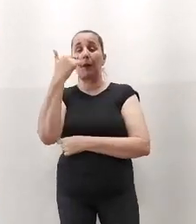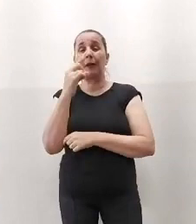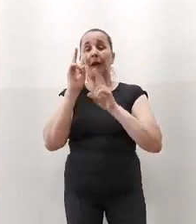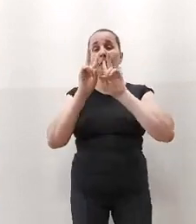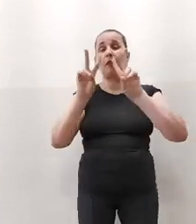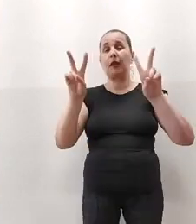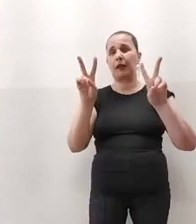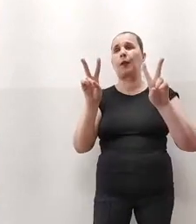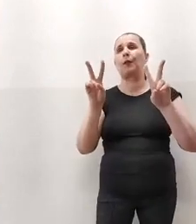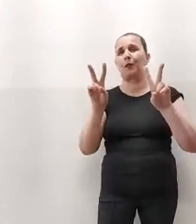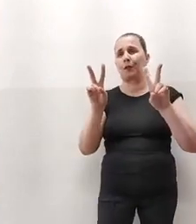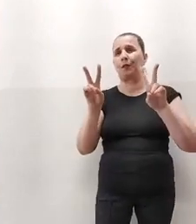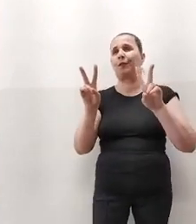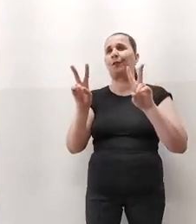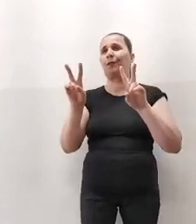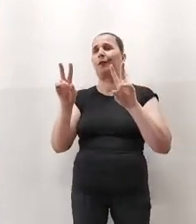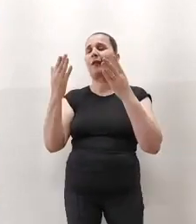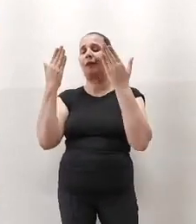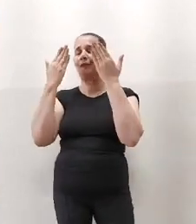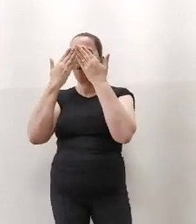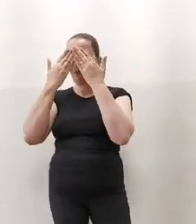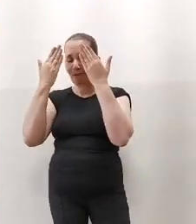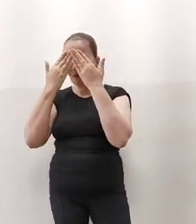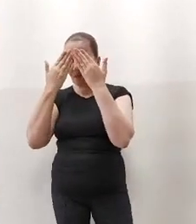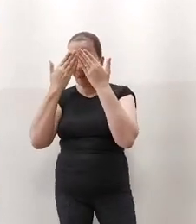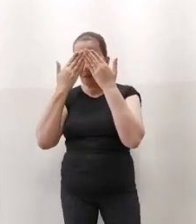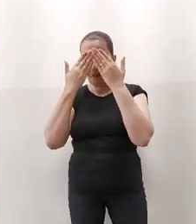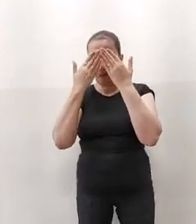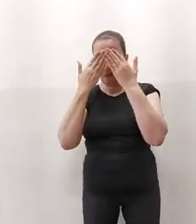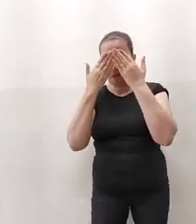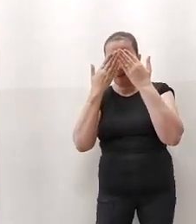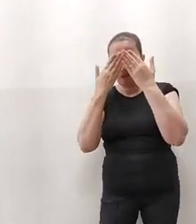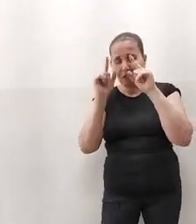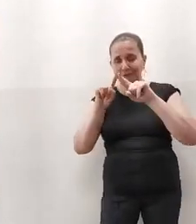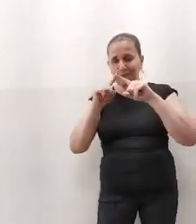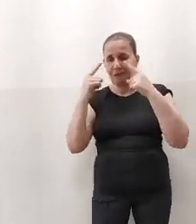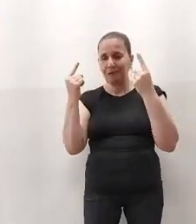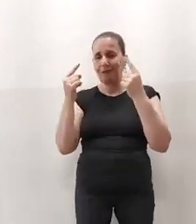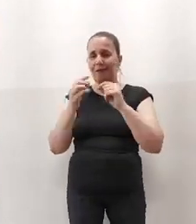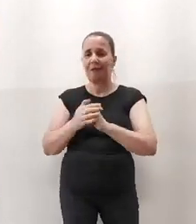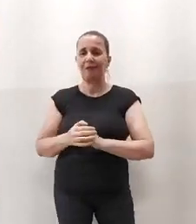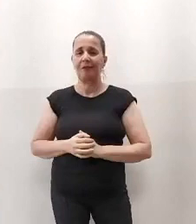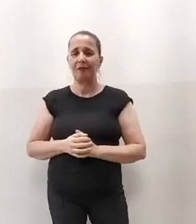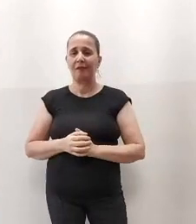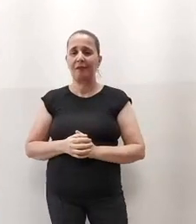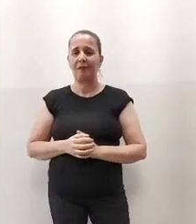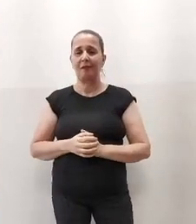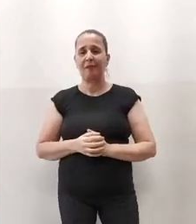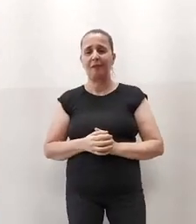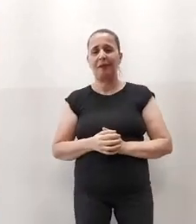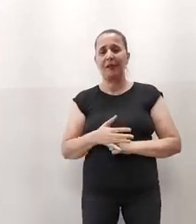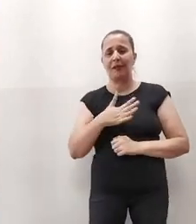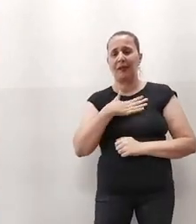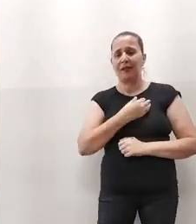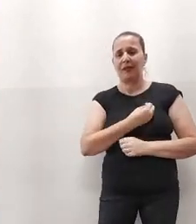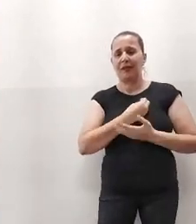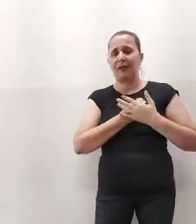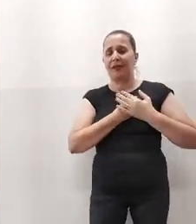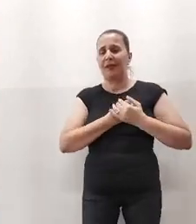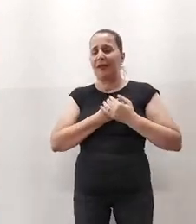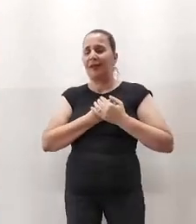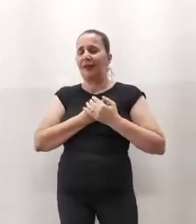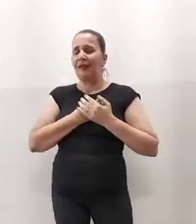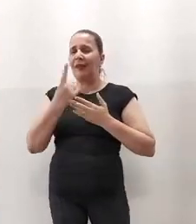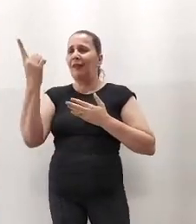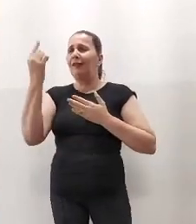anda por ela, está cego. Então, encheu, mas eu te convido, vem,